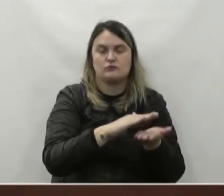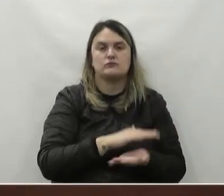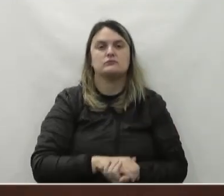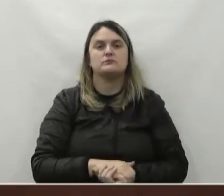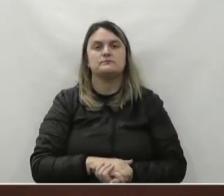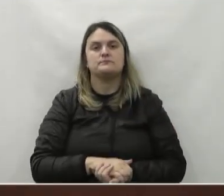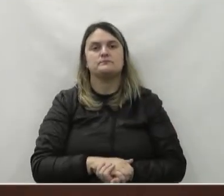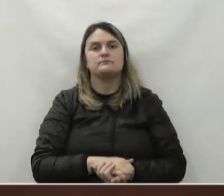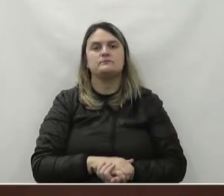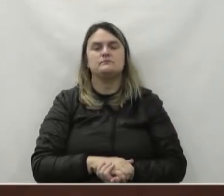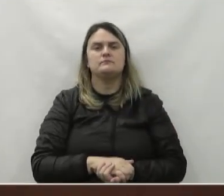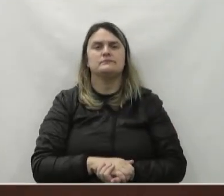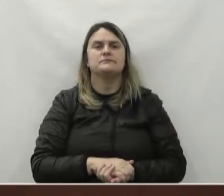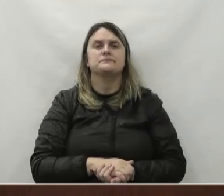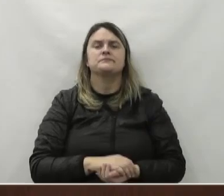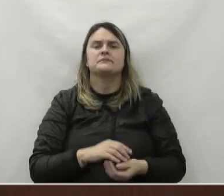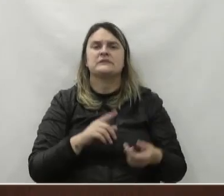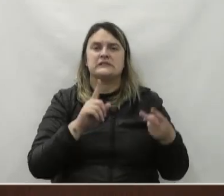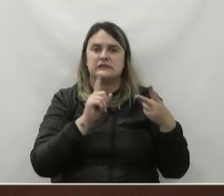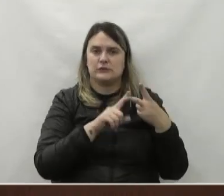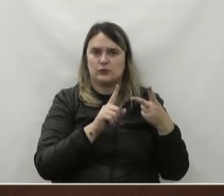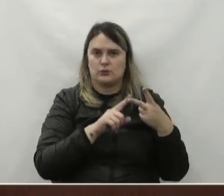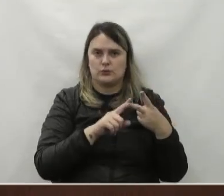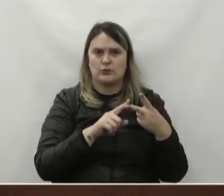Referente ao STAR, quero aqui também